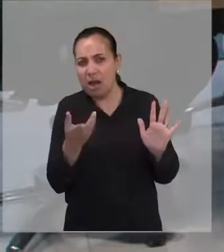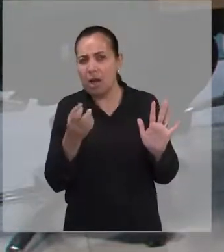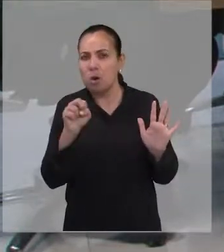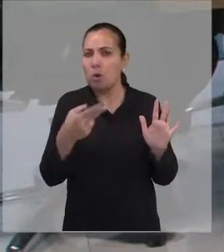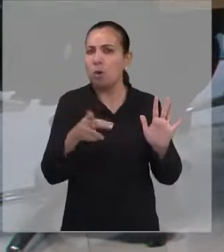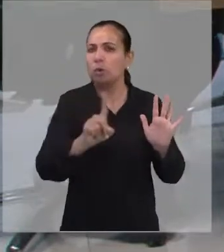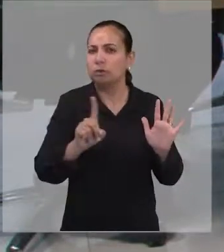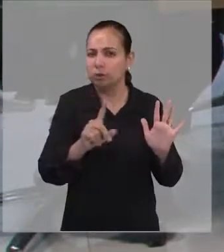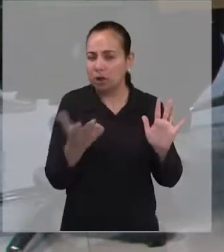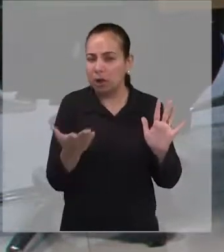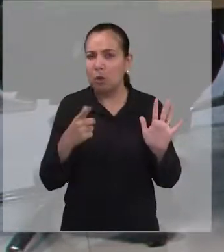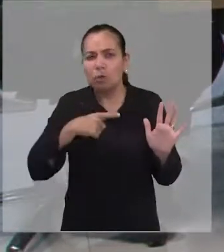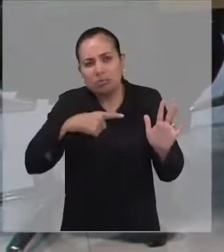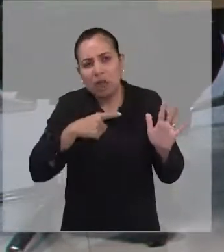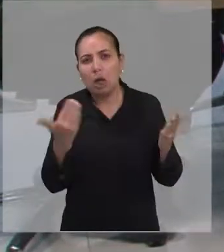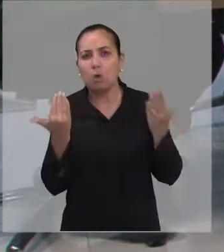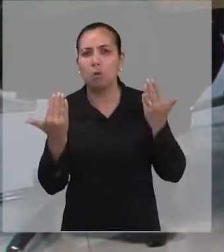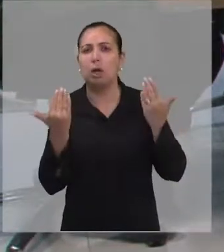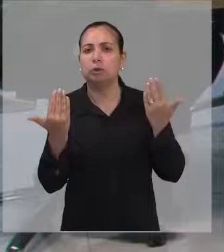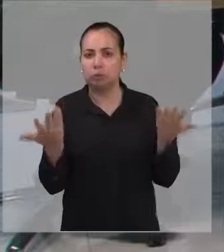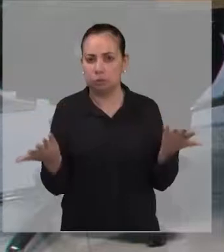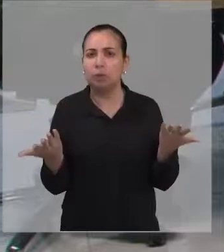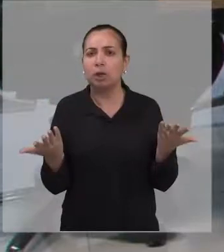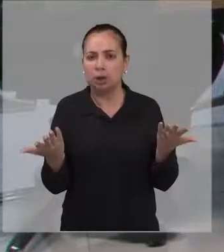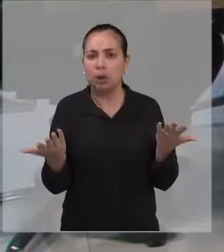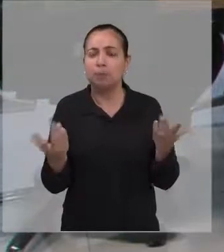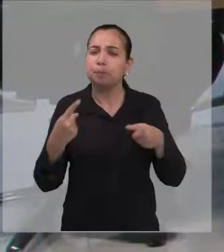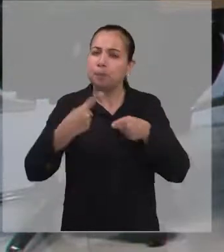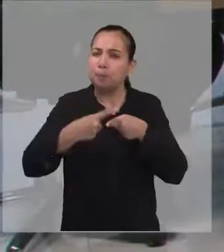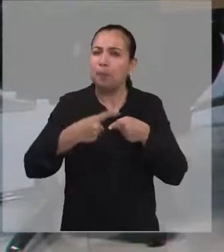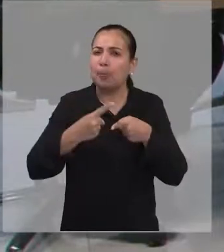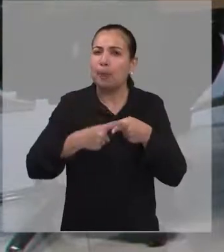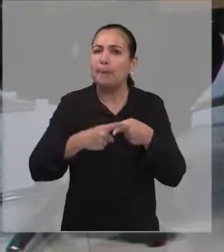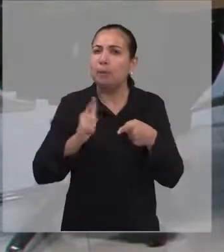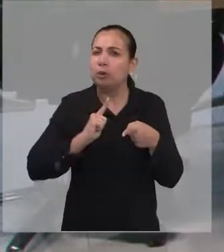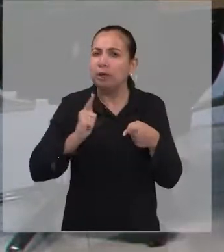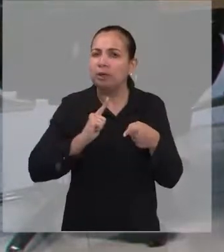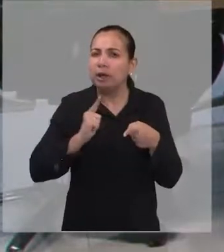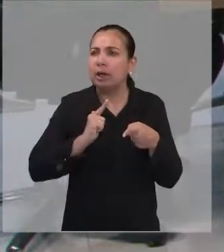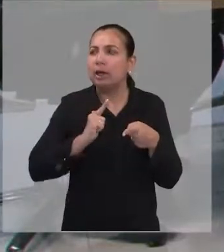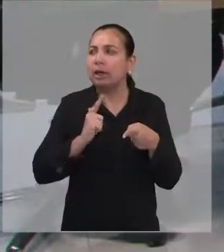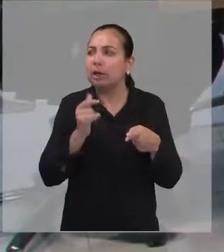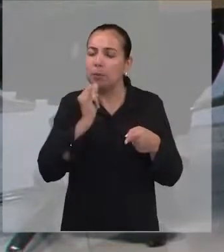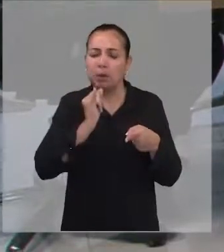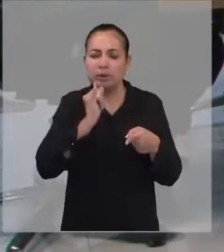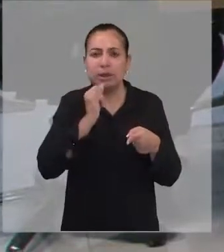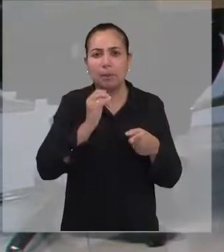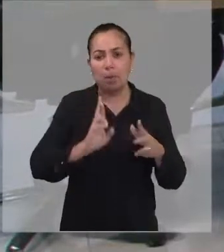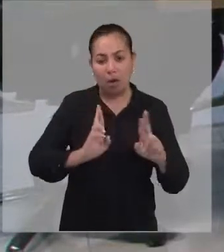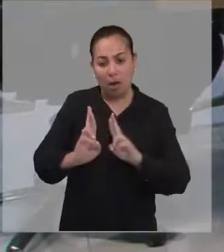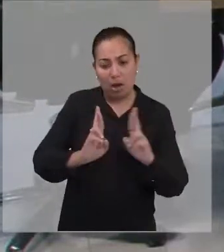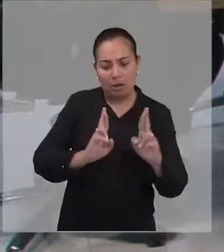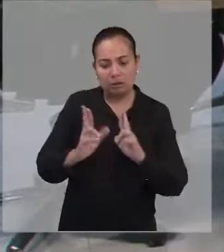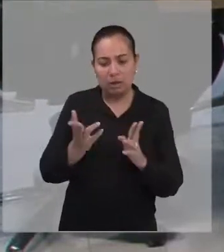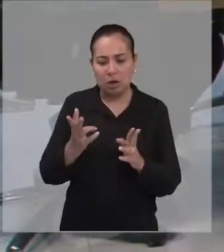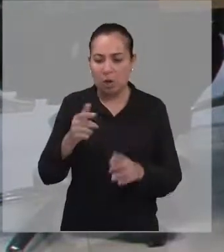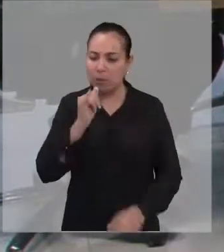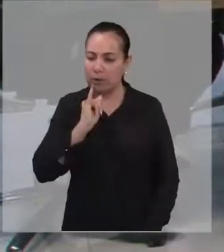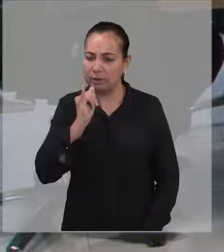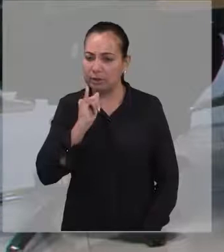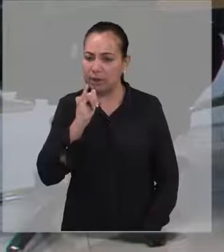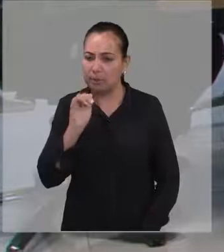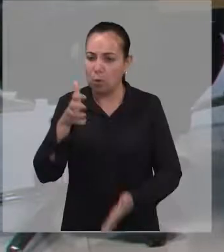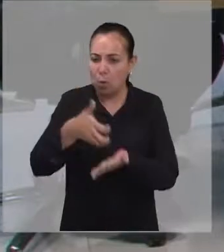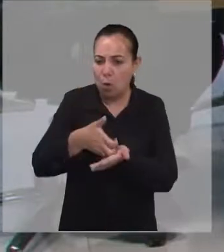contratual. Né? Quer dizer, porque a sociedade ela parte do contrato, que é o contrato miúdo aqui, uma relação, por exemplo, de compra e venda,